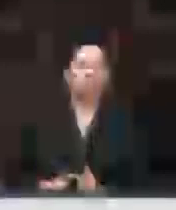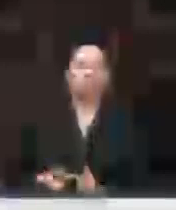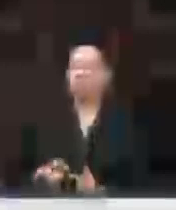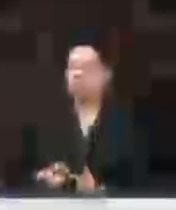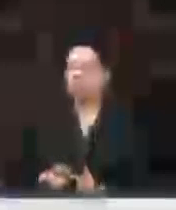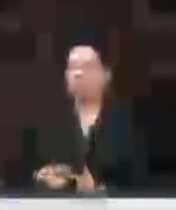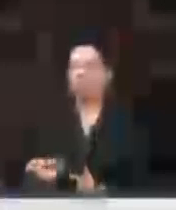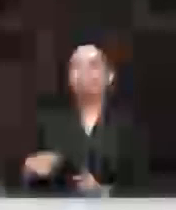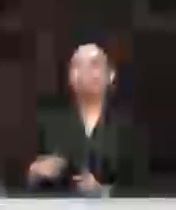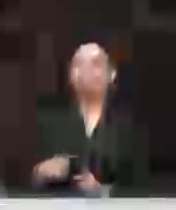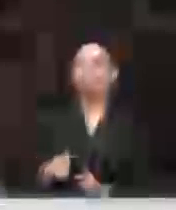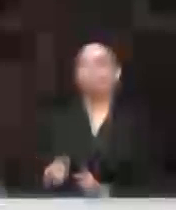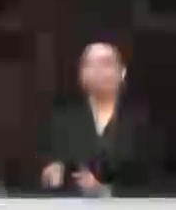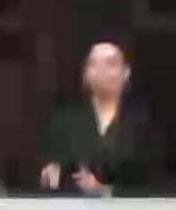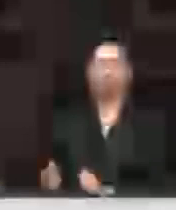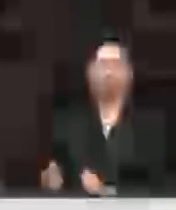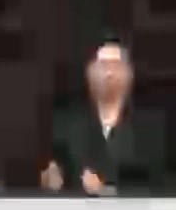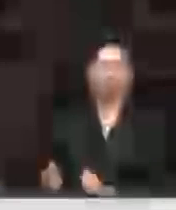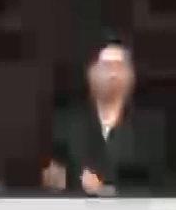Aqueles que